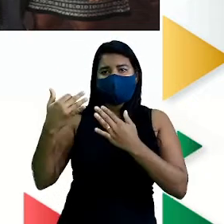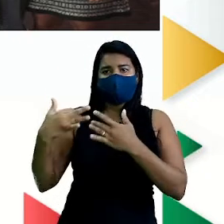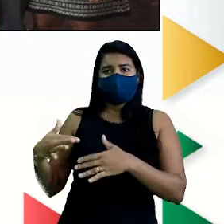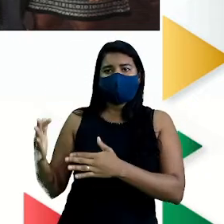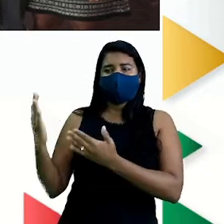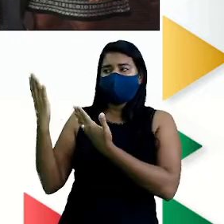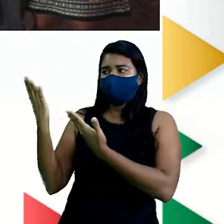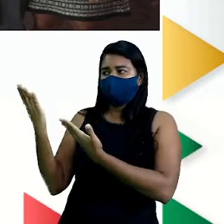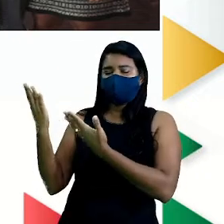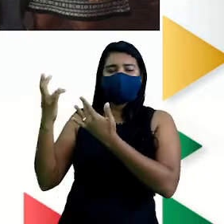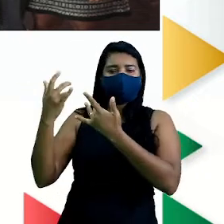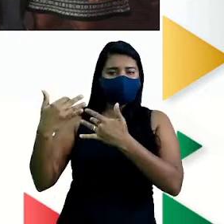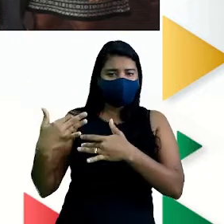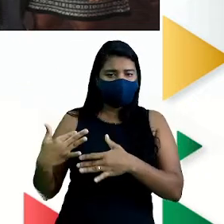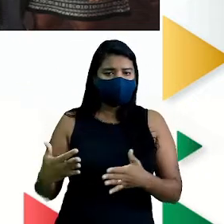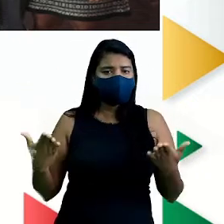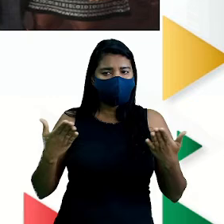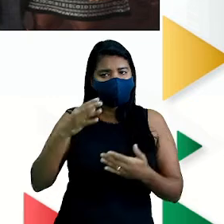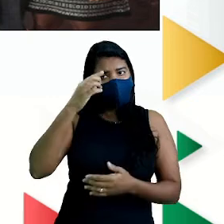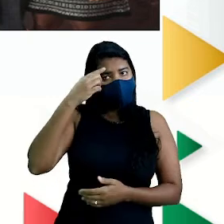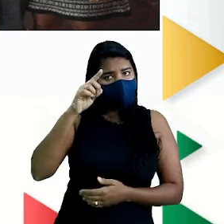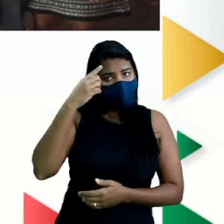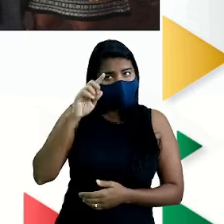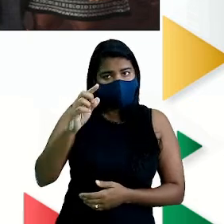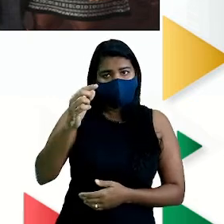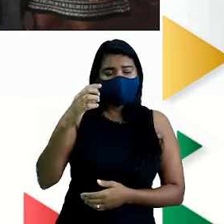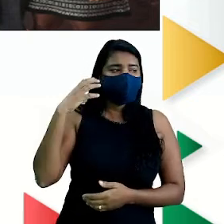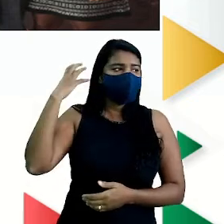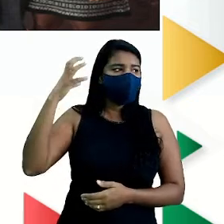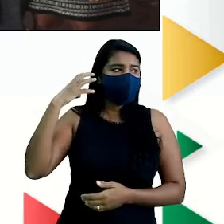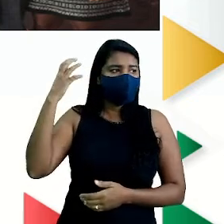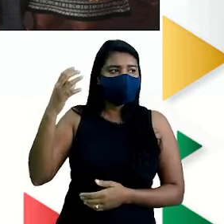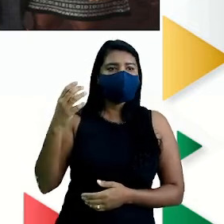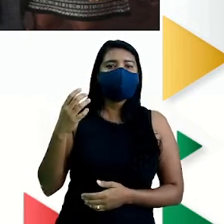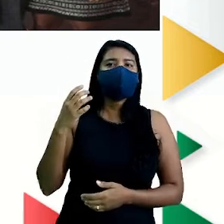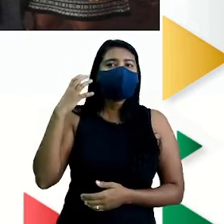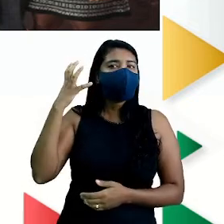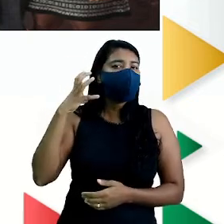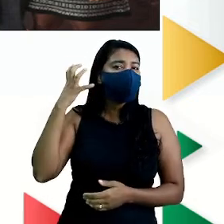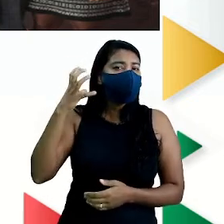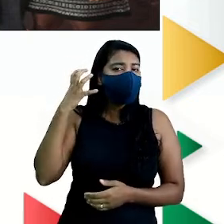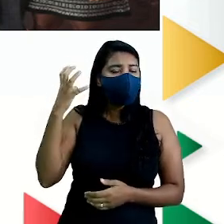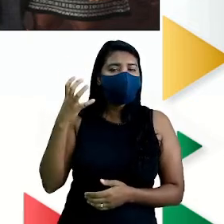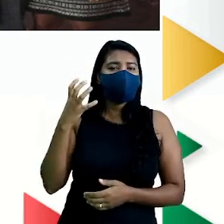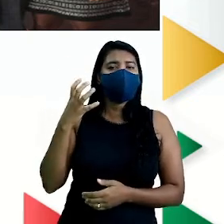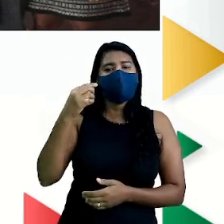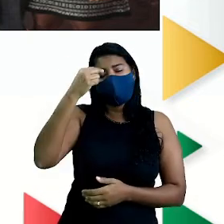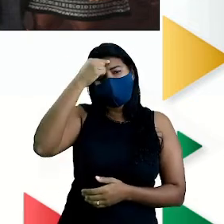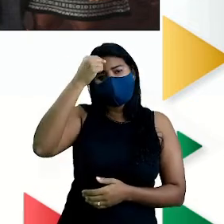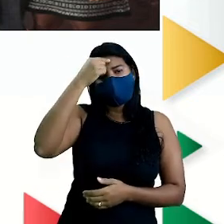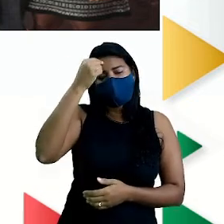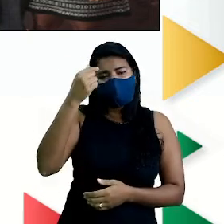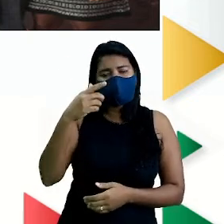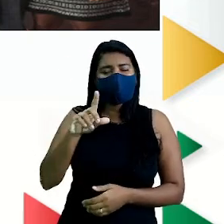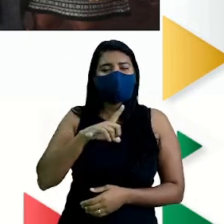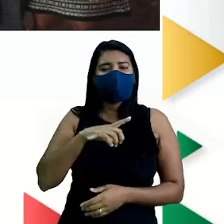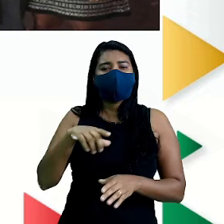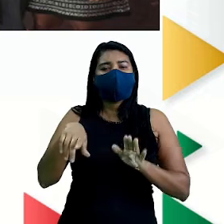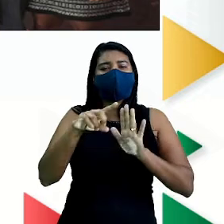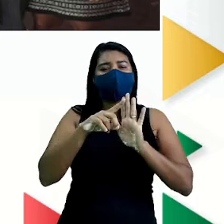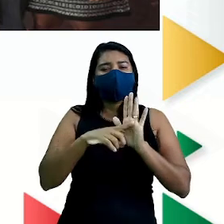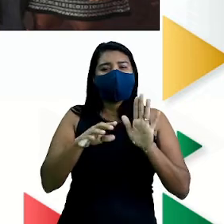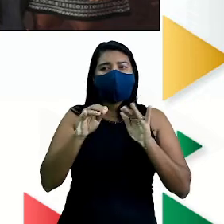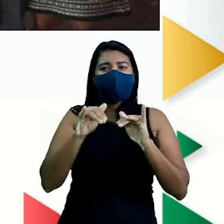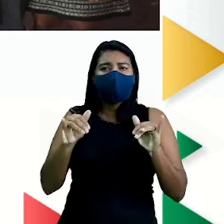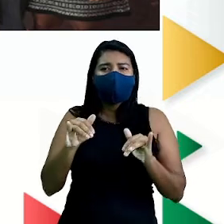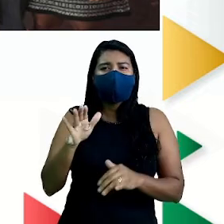anteriormente, e ainda nos dias atuais, a Rádio Universitária tem em sua grade programas dedicados ao frevo, né? Se eu não me engano, esse programa já tem